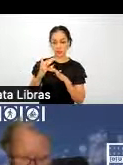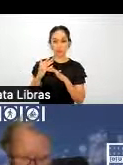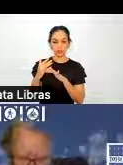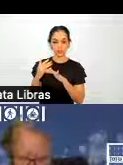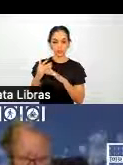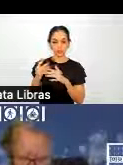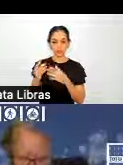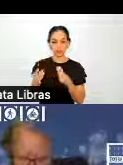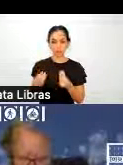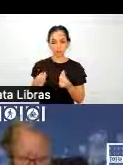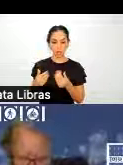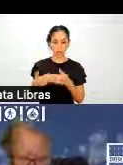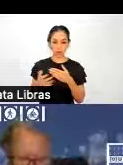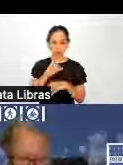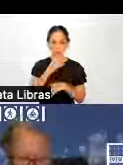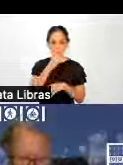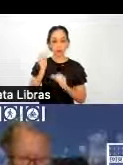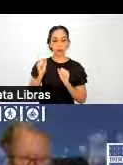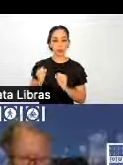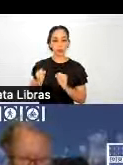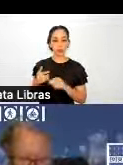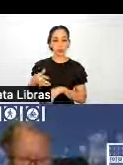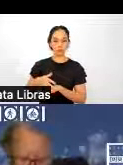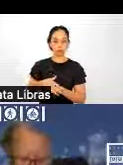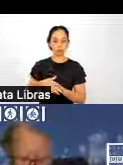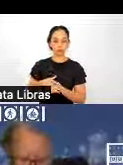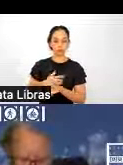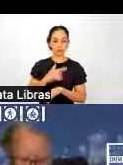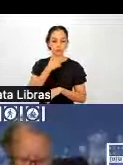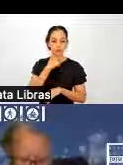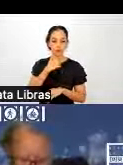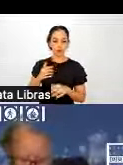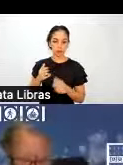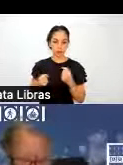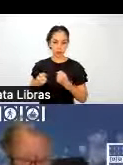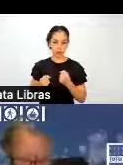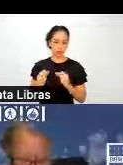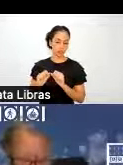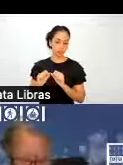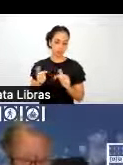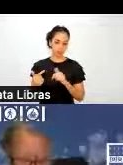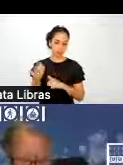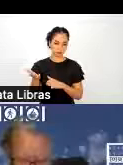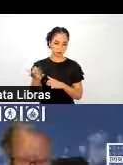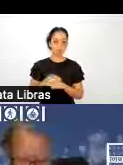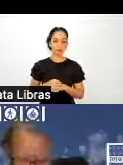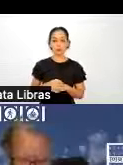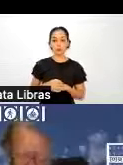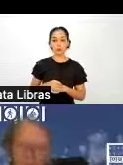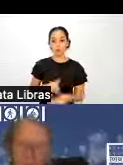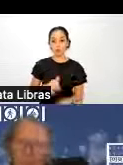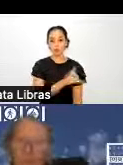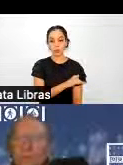enfim, qualquer pessoa pode ocupar uma vaga de carro, né? Para fazer uma atividade simultaneamente. No Rio foram